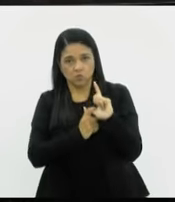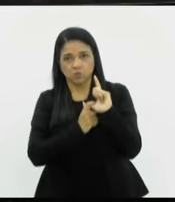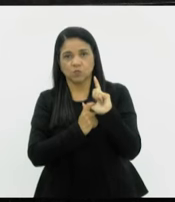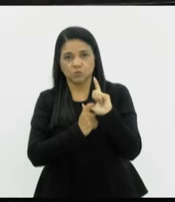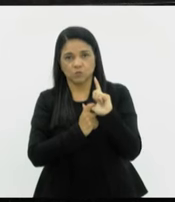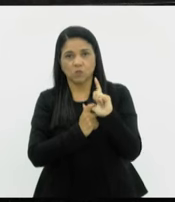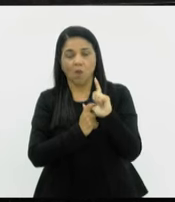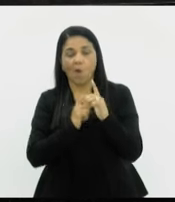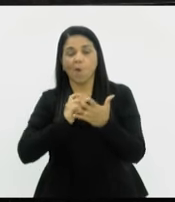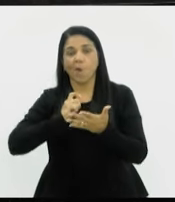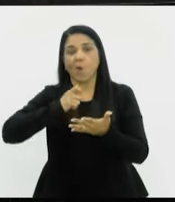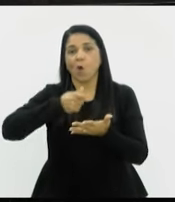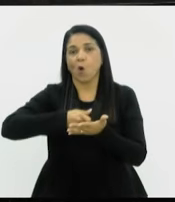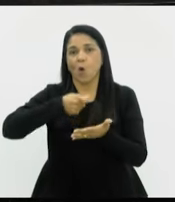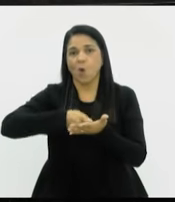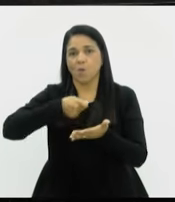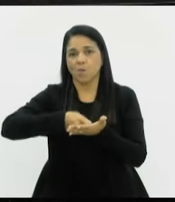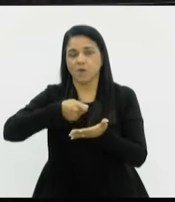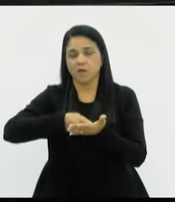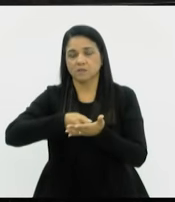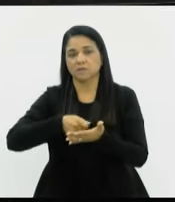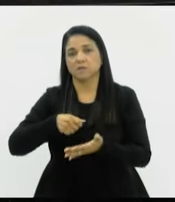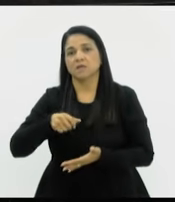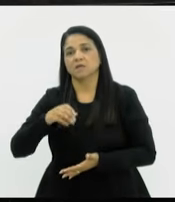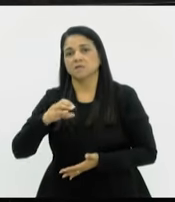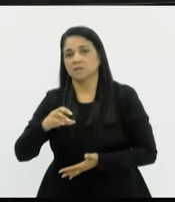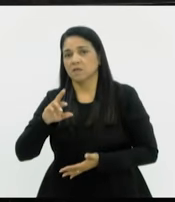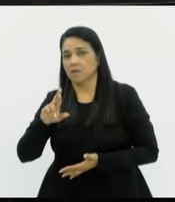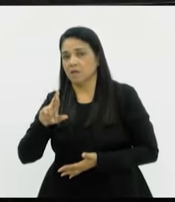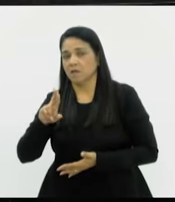a cobrança da taxa do CRLV,